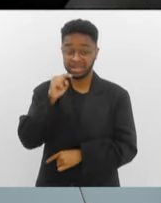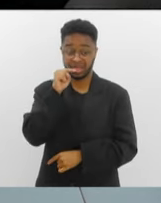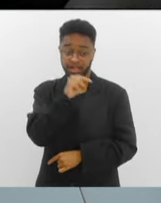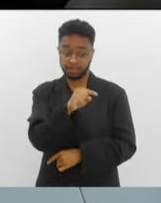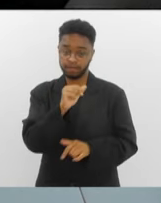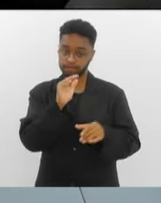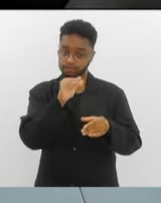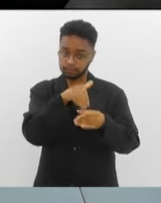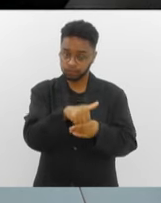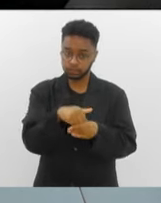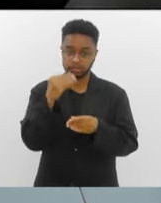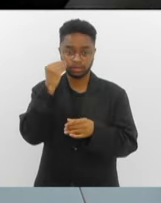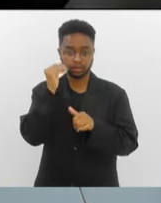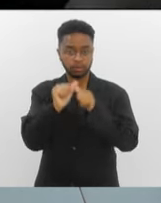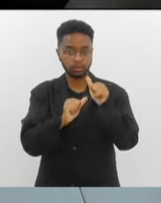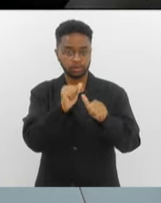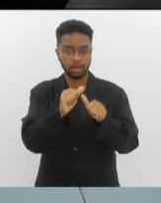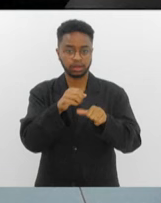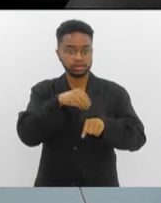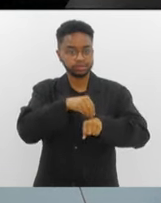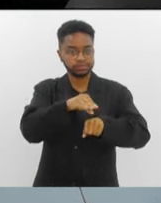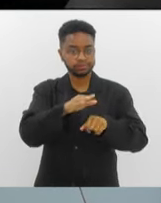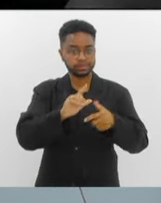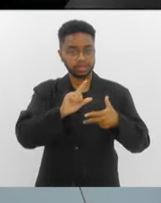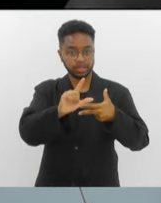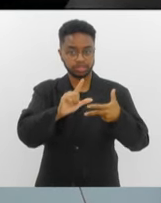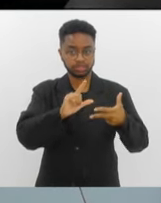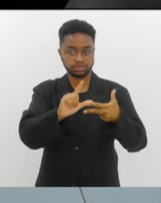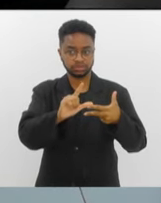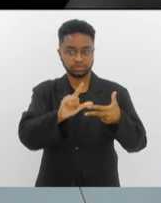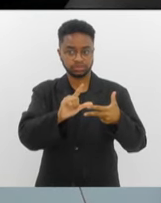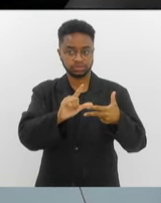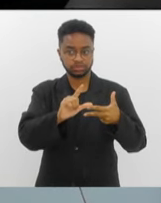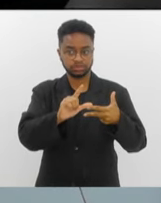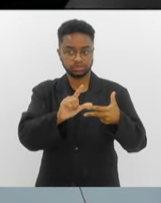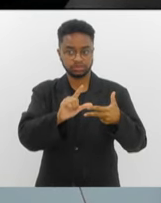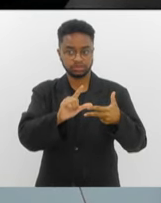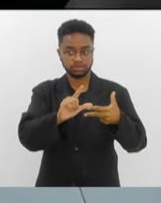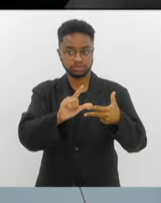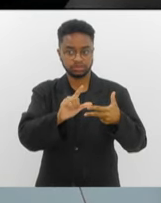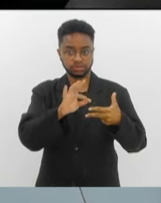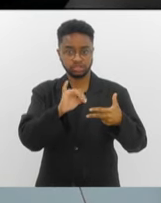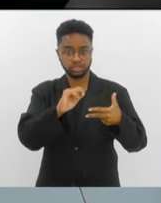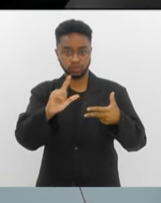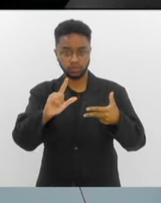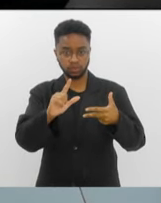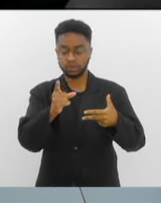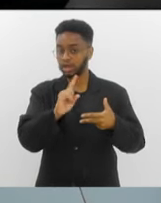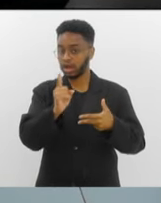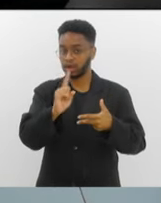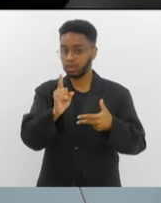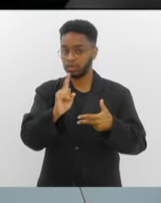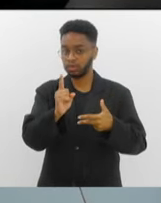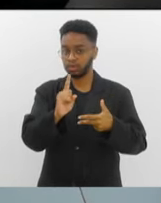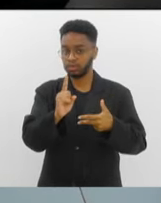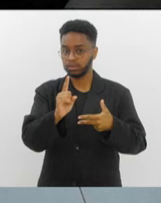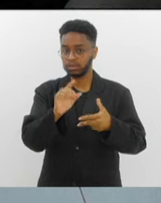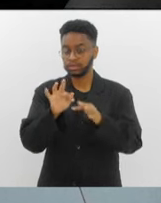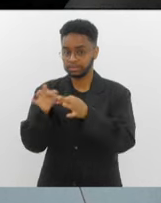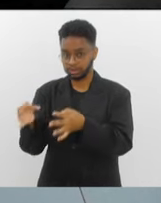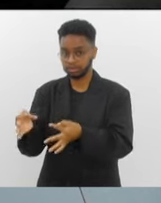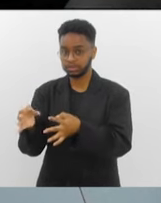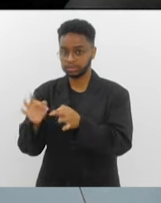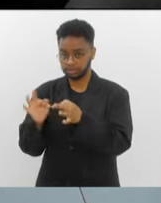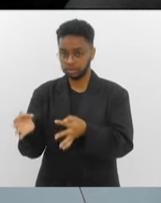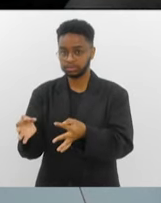pela transformação de indicação legislativa... Simples. Ele votou pela TIL. Não, simples. TIL.